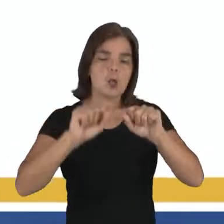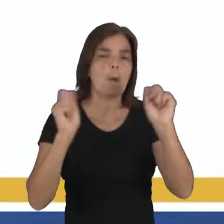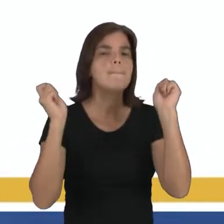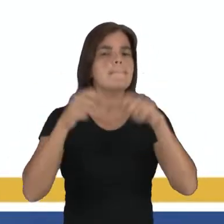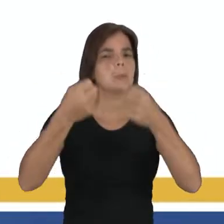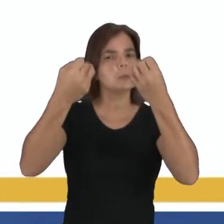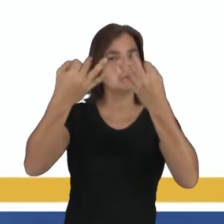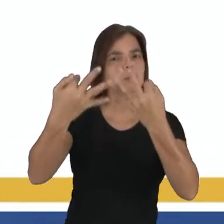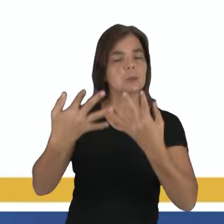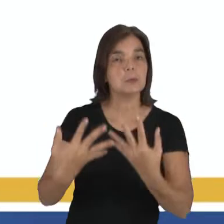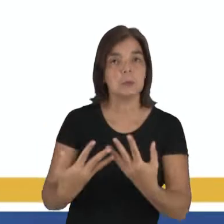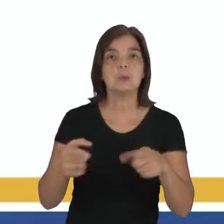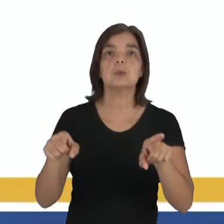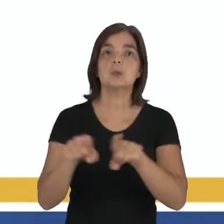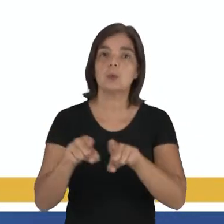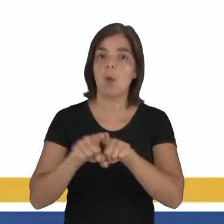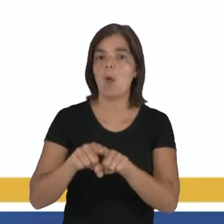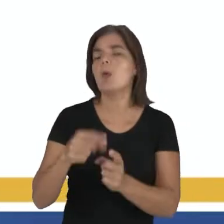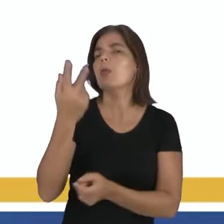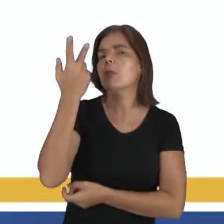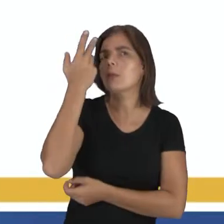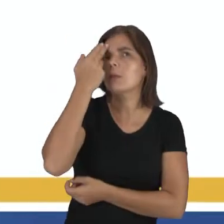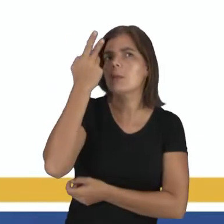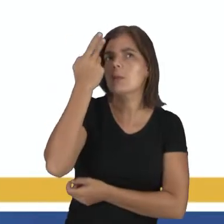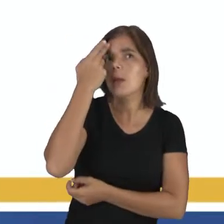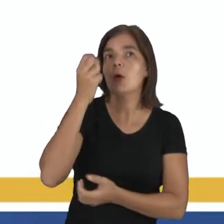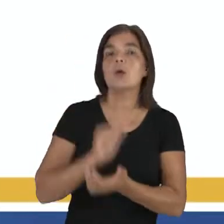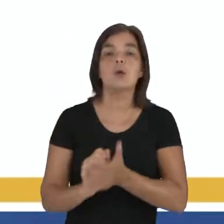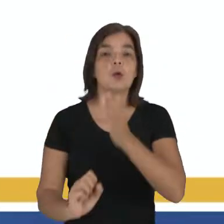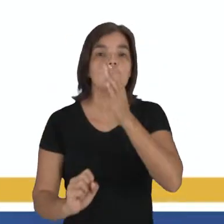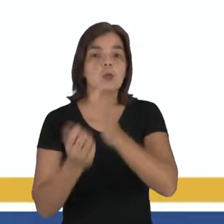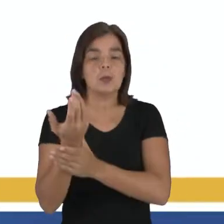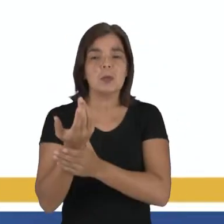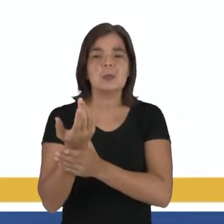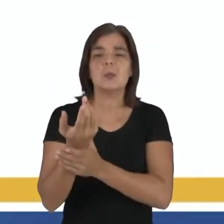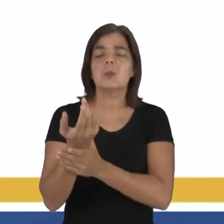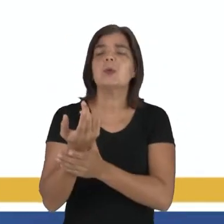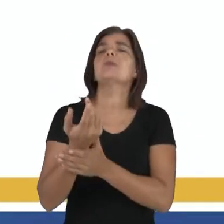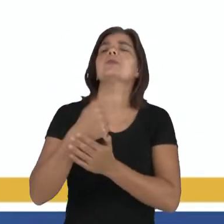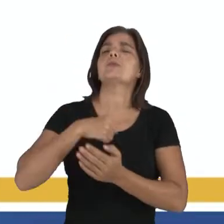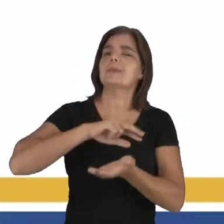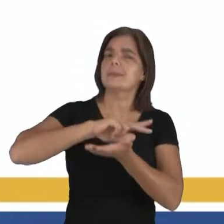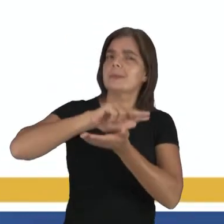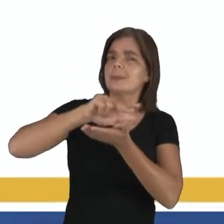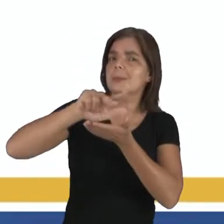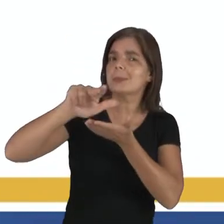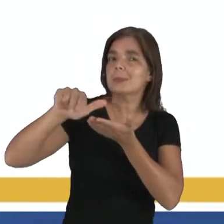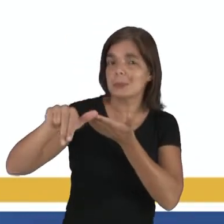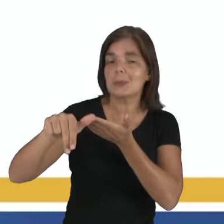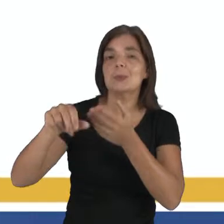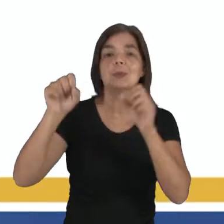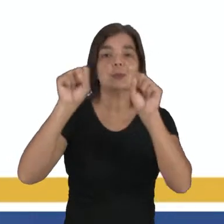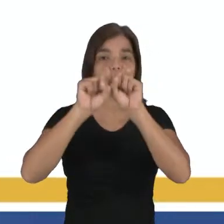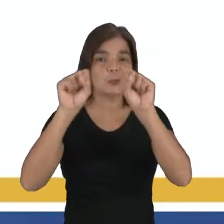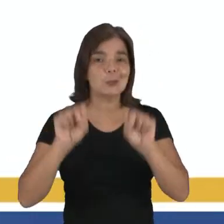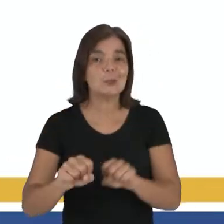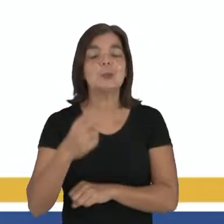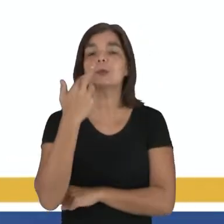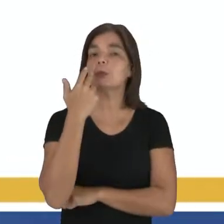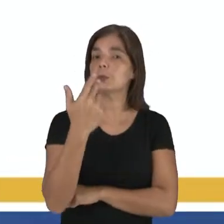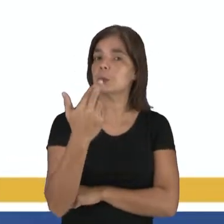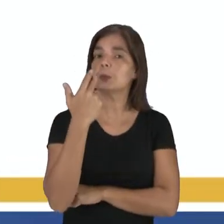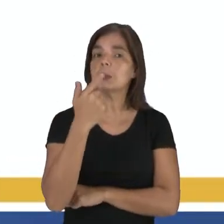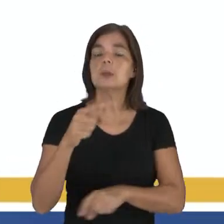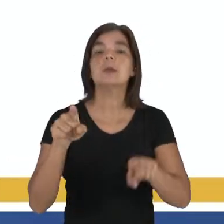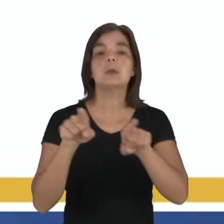ser definida como um fenômeno natural que ocorre pela diversificação dos sistemas de uma língua